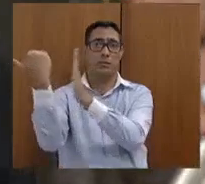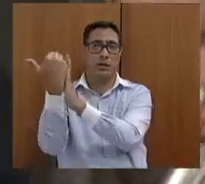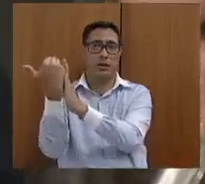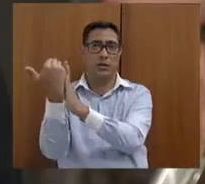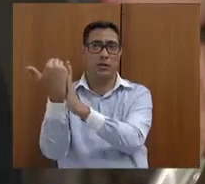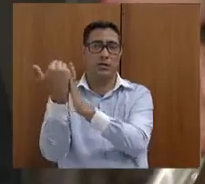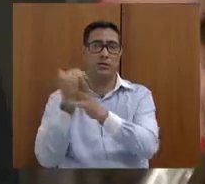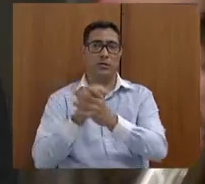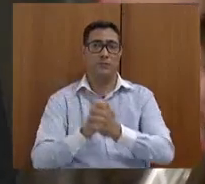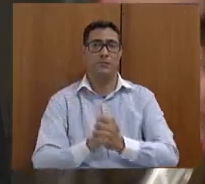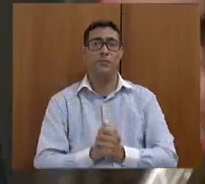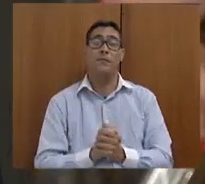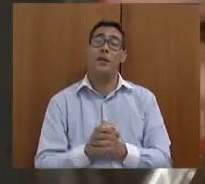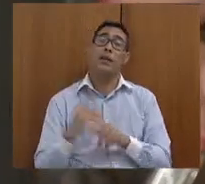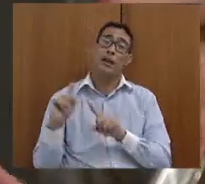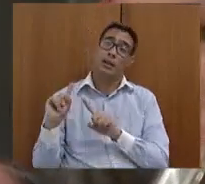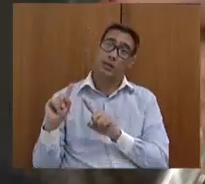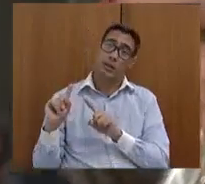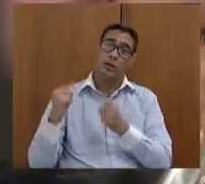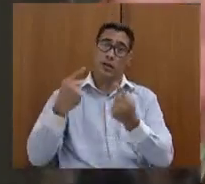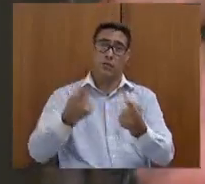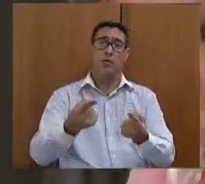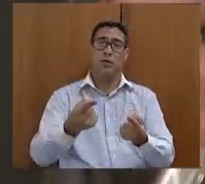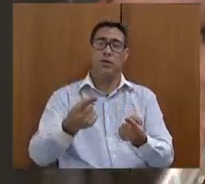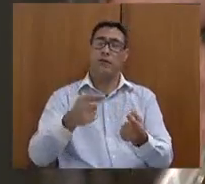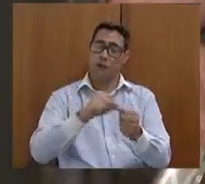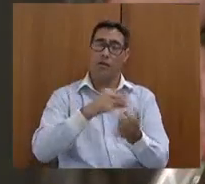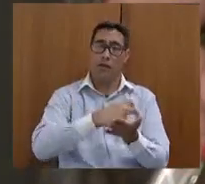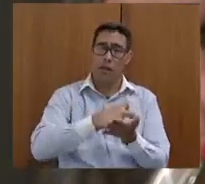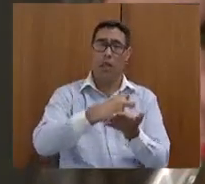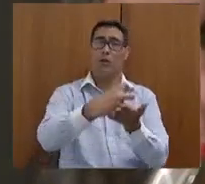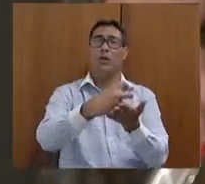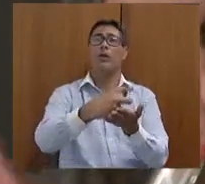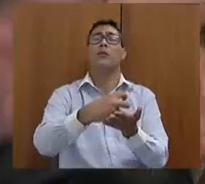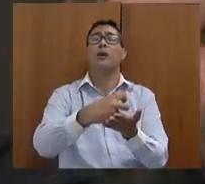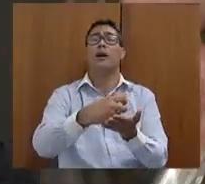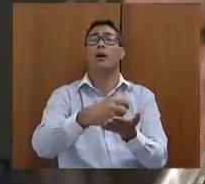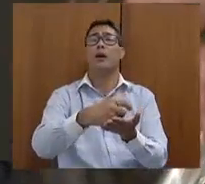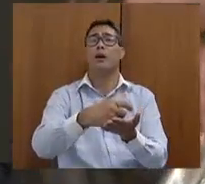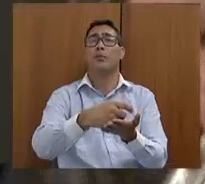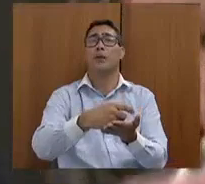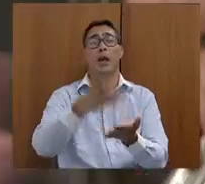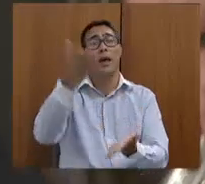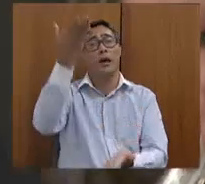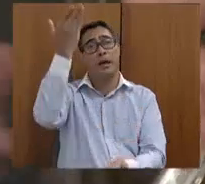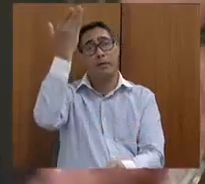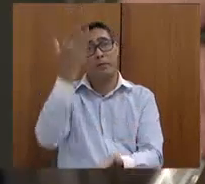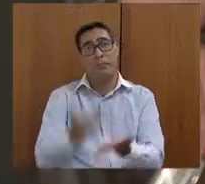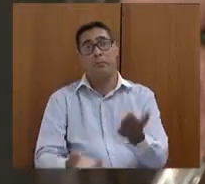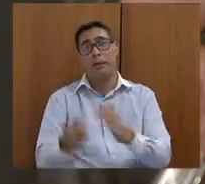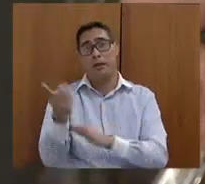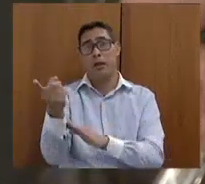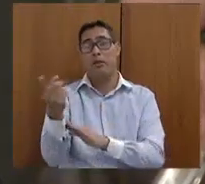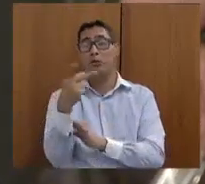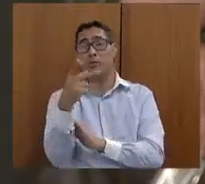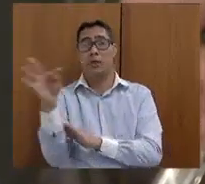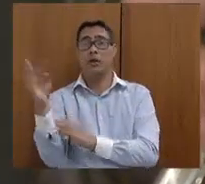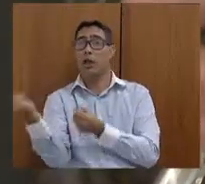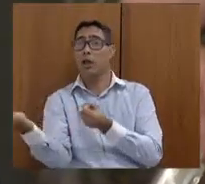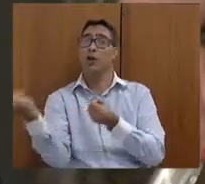depois de dado golpe fazer essa lambança toda né perder as eleições e o PT volta ao governo